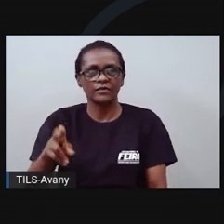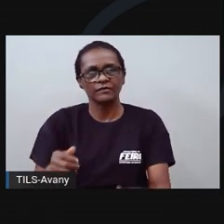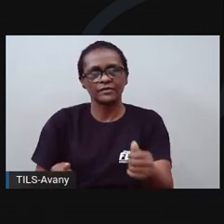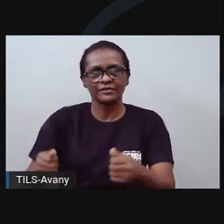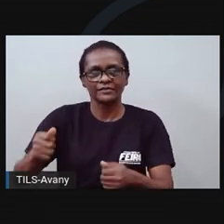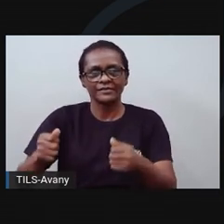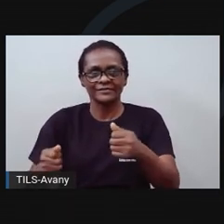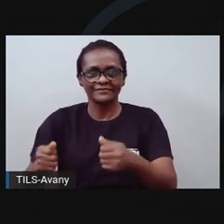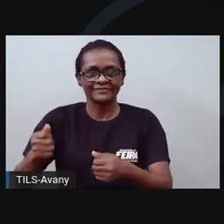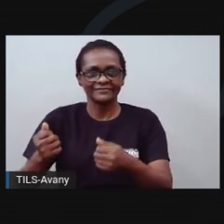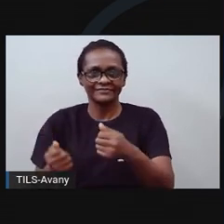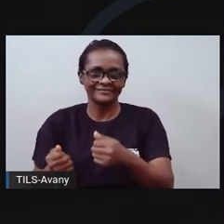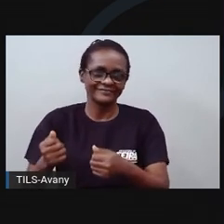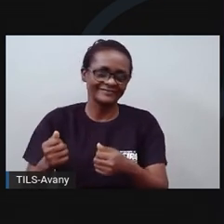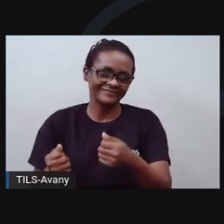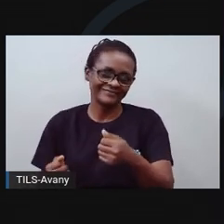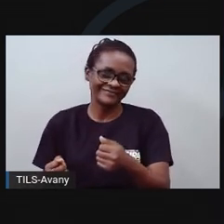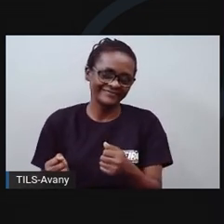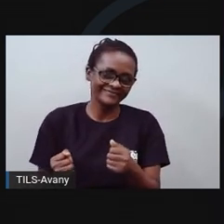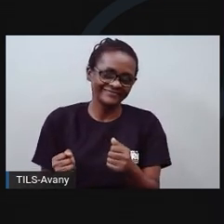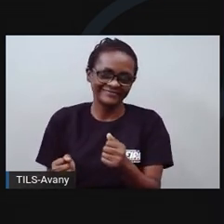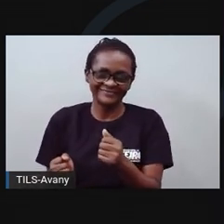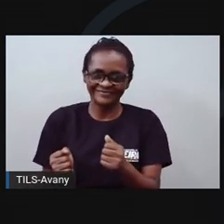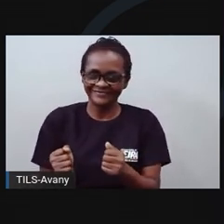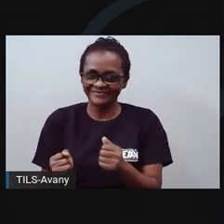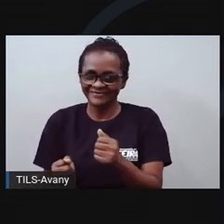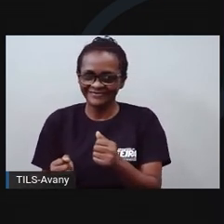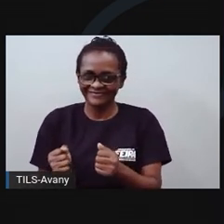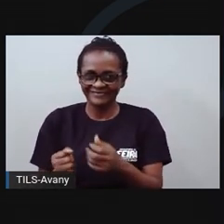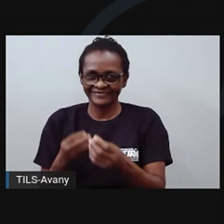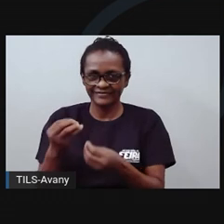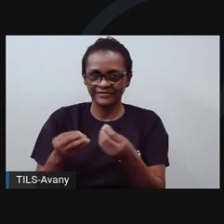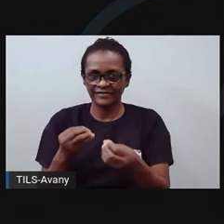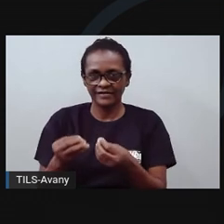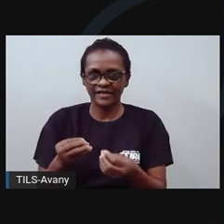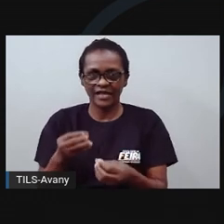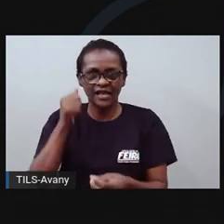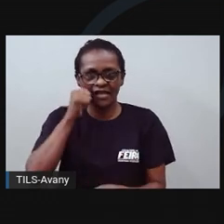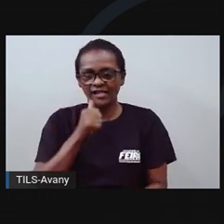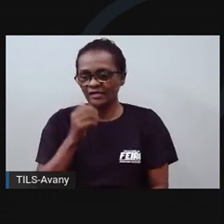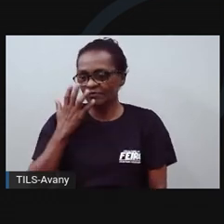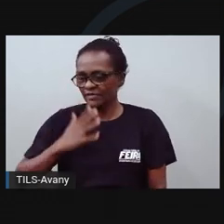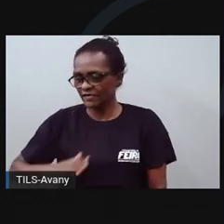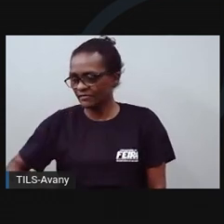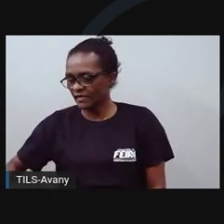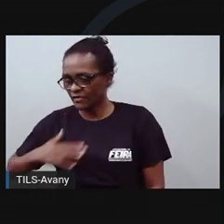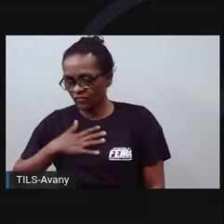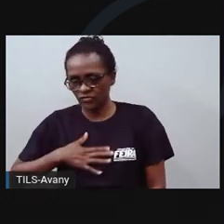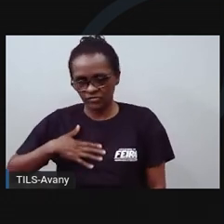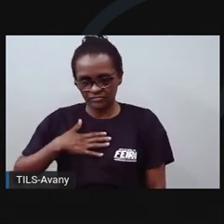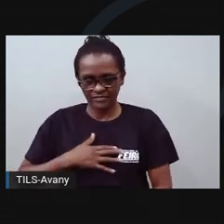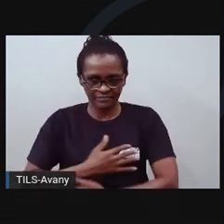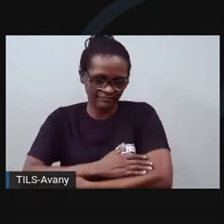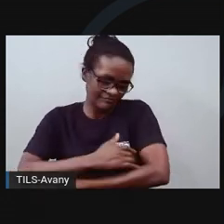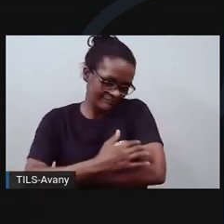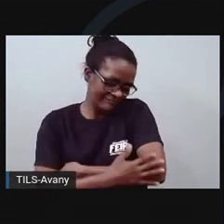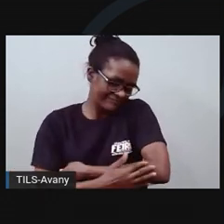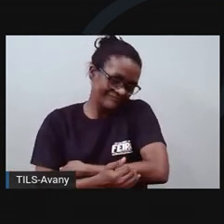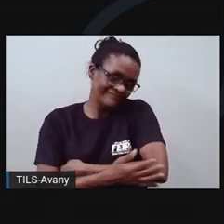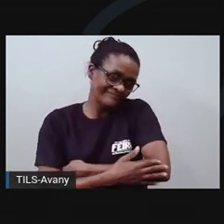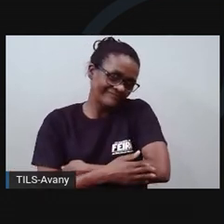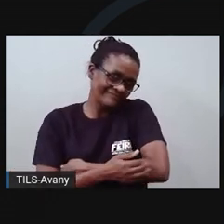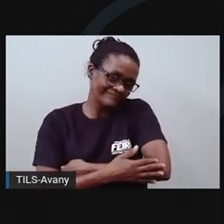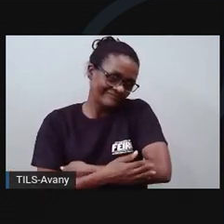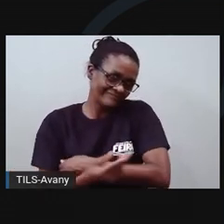precioso que traz felicidade. As bonecas são usadas como um amuleto, que quando entregue a alguém, simboliza alegria e